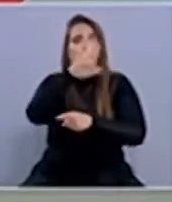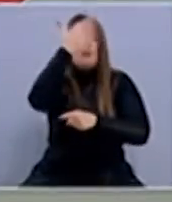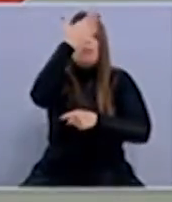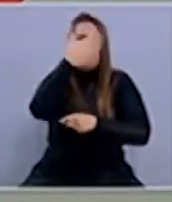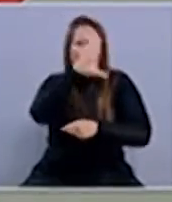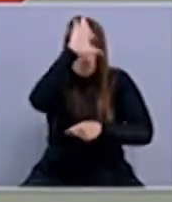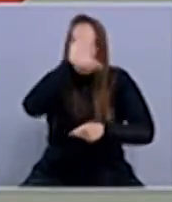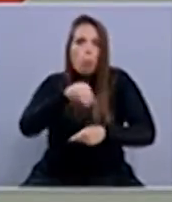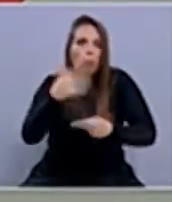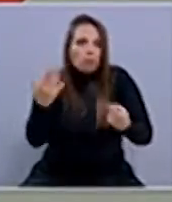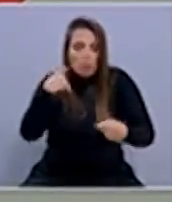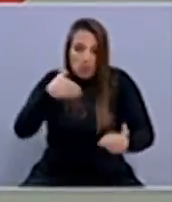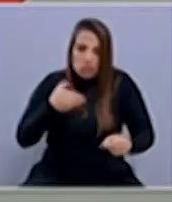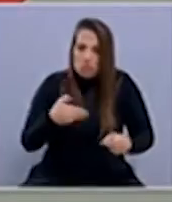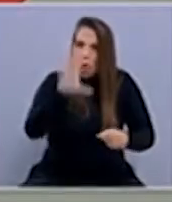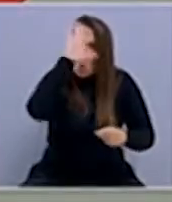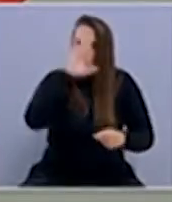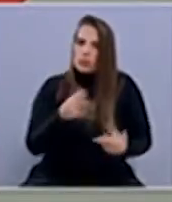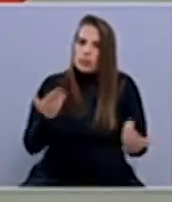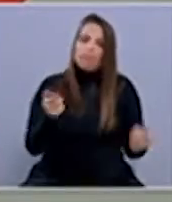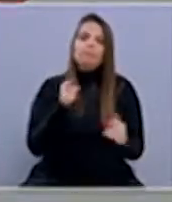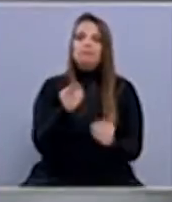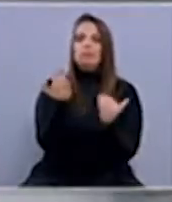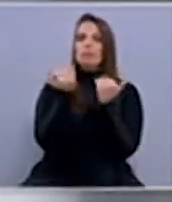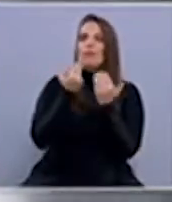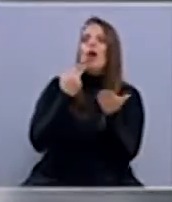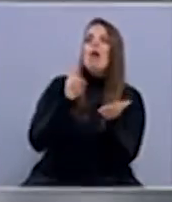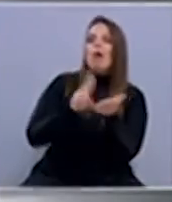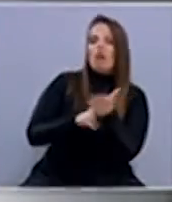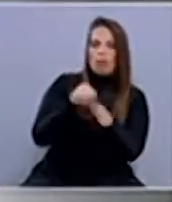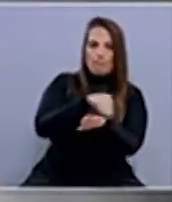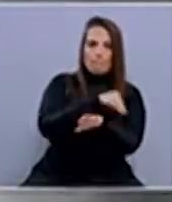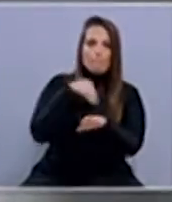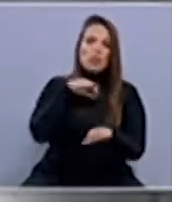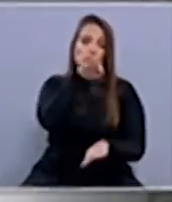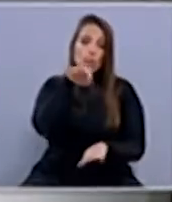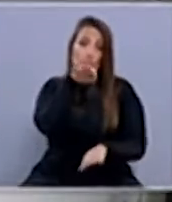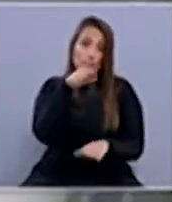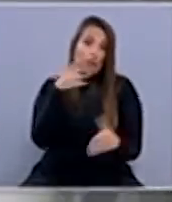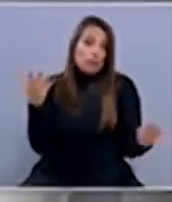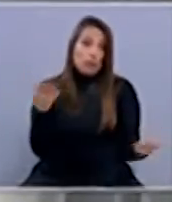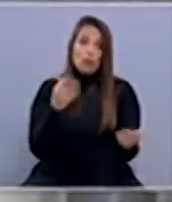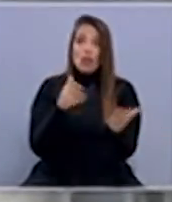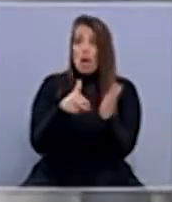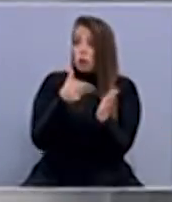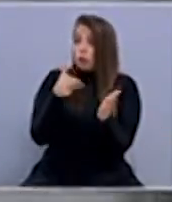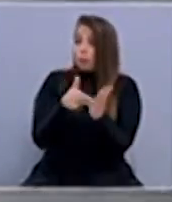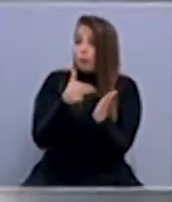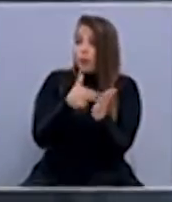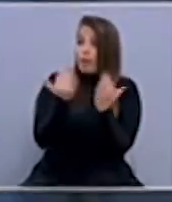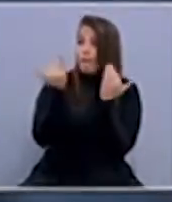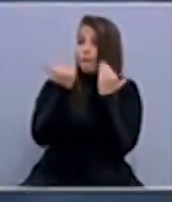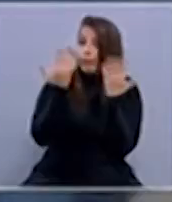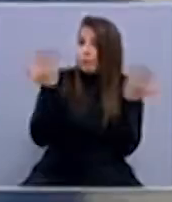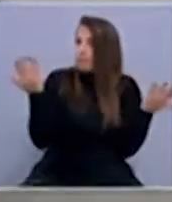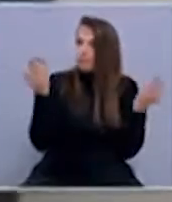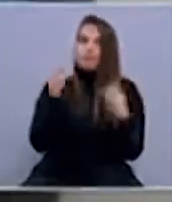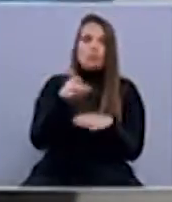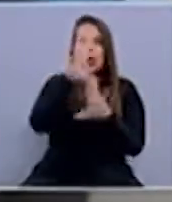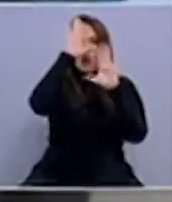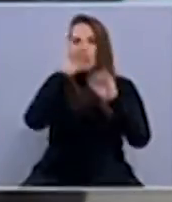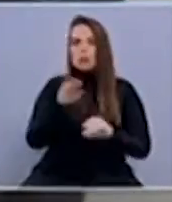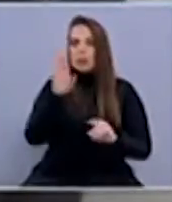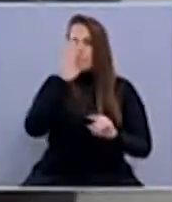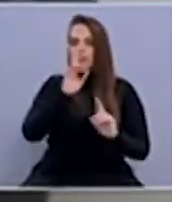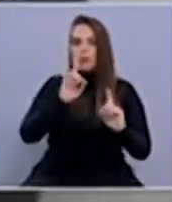da vacina esta semana. A informação é confirmada pelos médicos de família que continuam a aguardar orientações. Não sabem